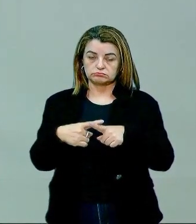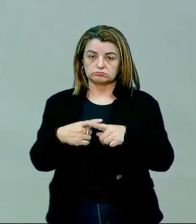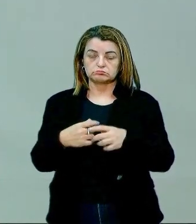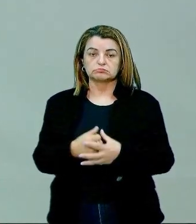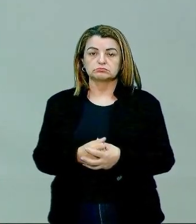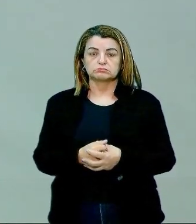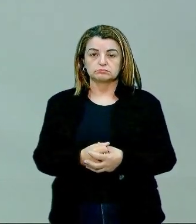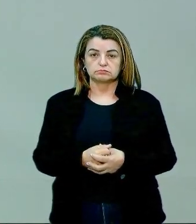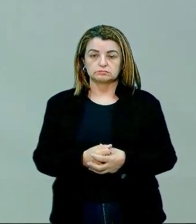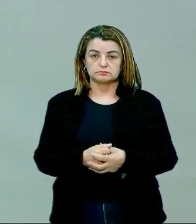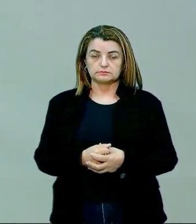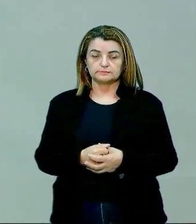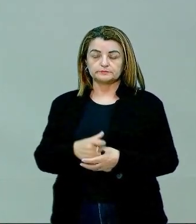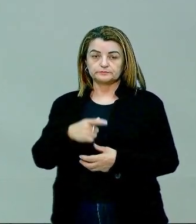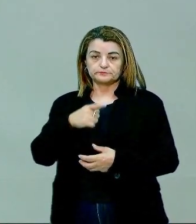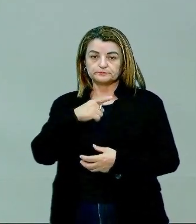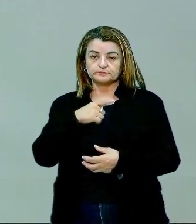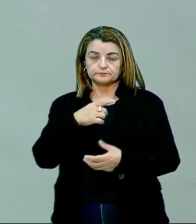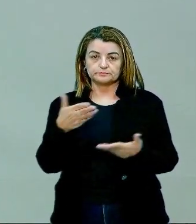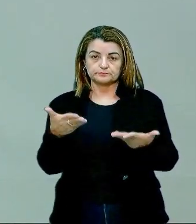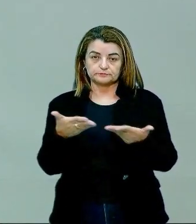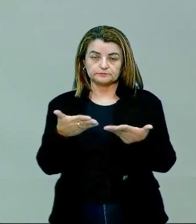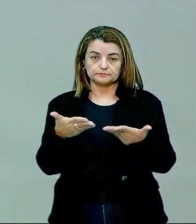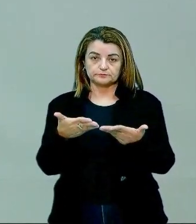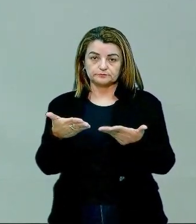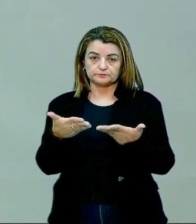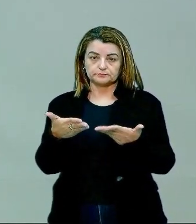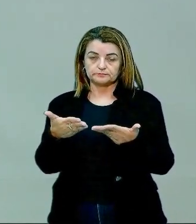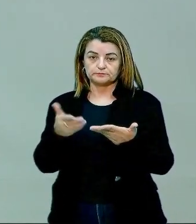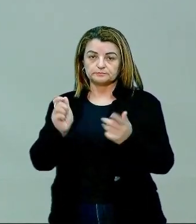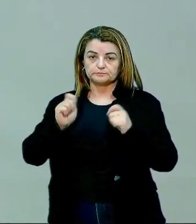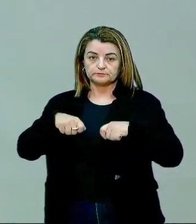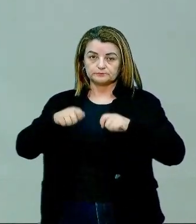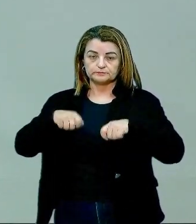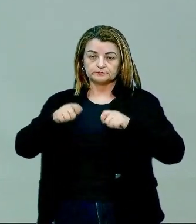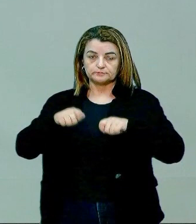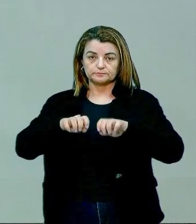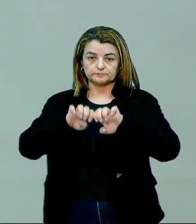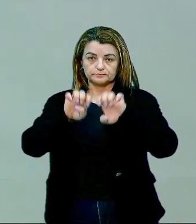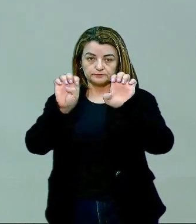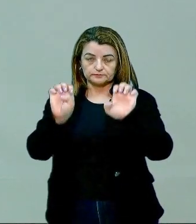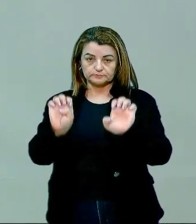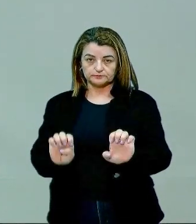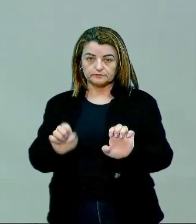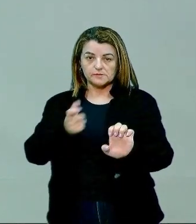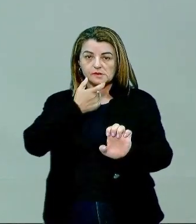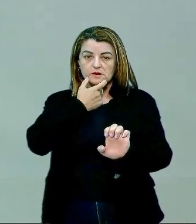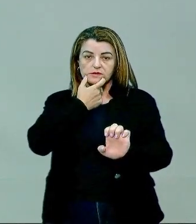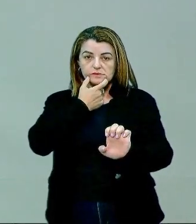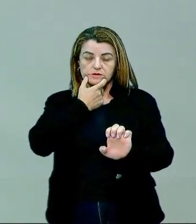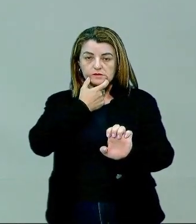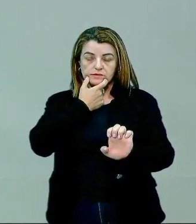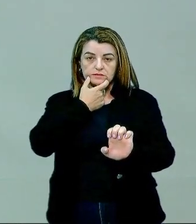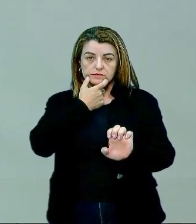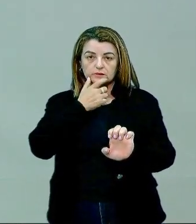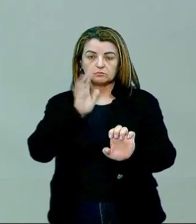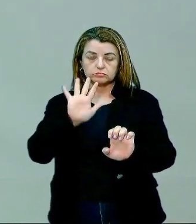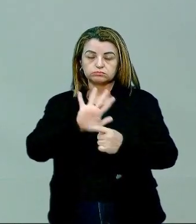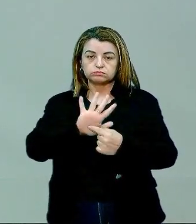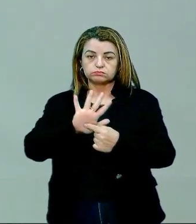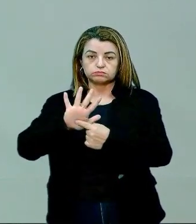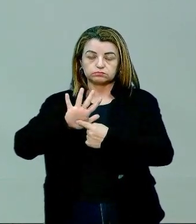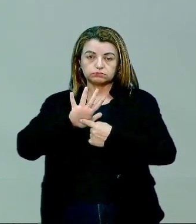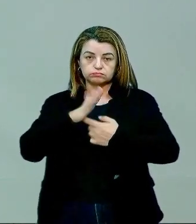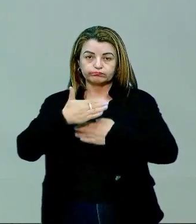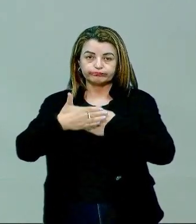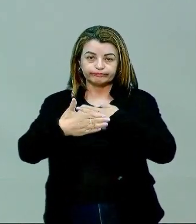e does, que nós vamos ver na aula de hoje, ele somente possui na estrutura de língua inglesa, porque ele está sinalizando